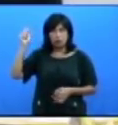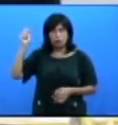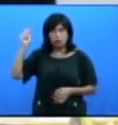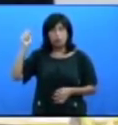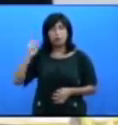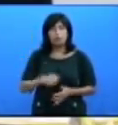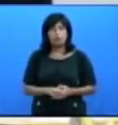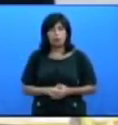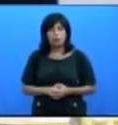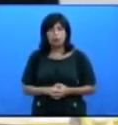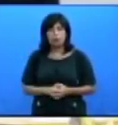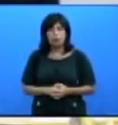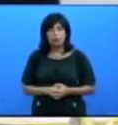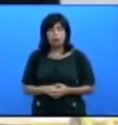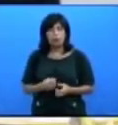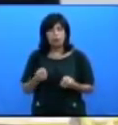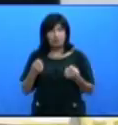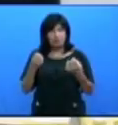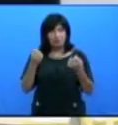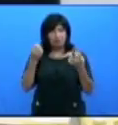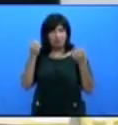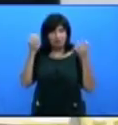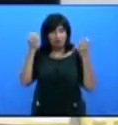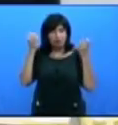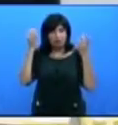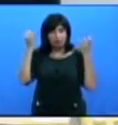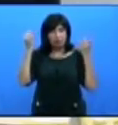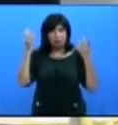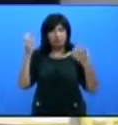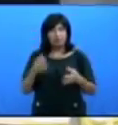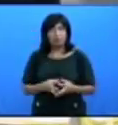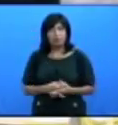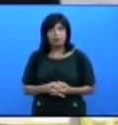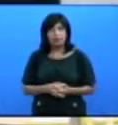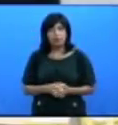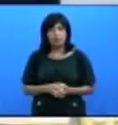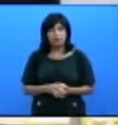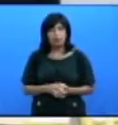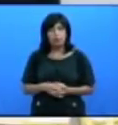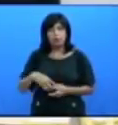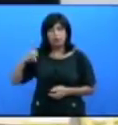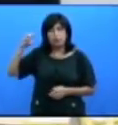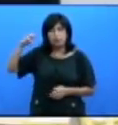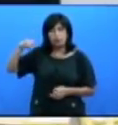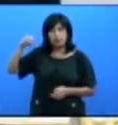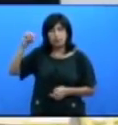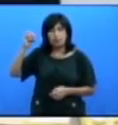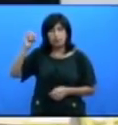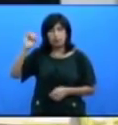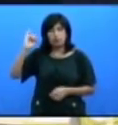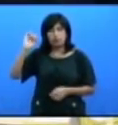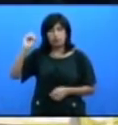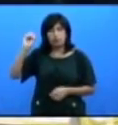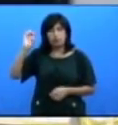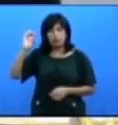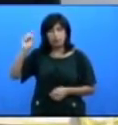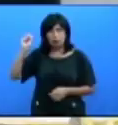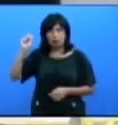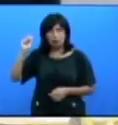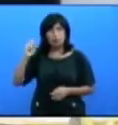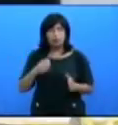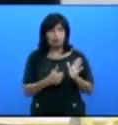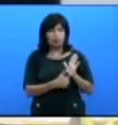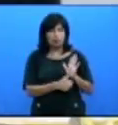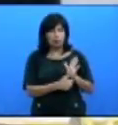NOBA/FFSA, em especial a coleção que pertence a Moisés Joaquim Rodrigues. Artigo